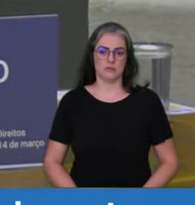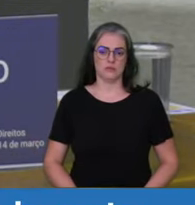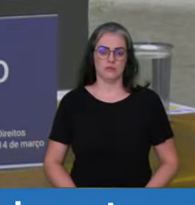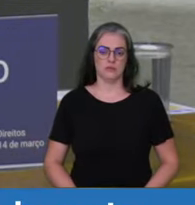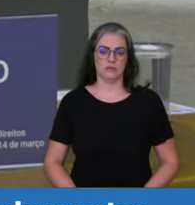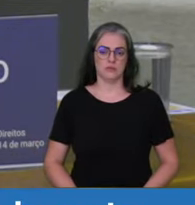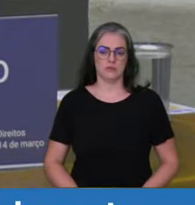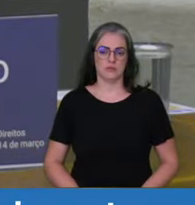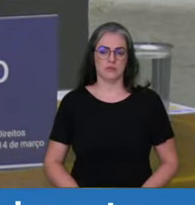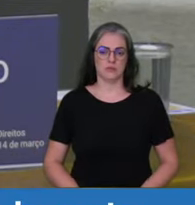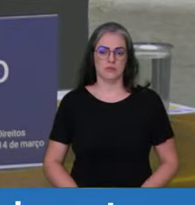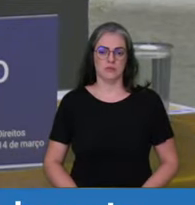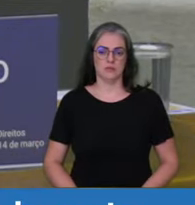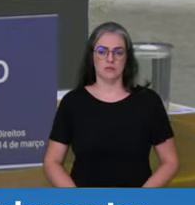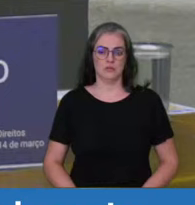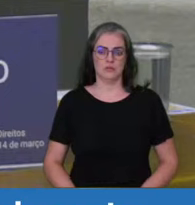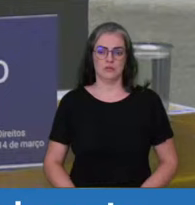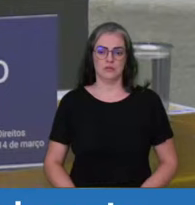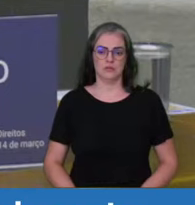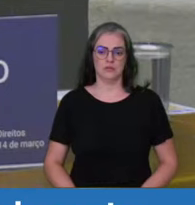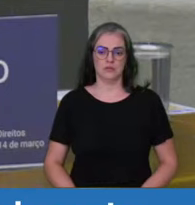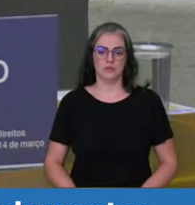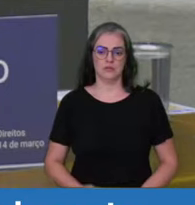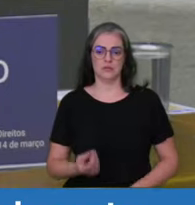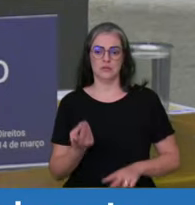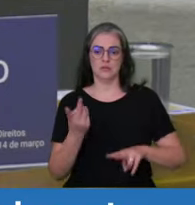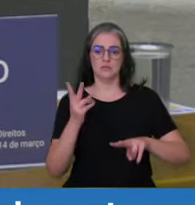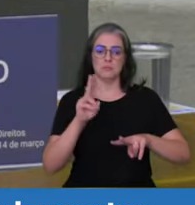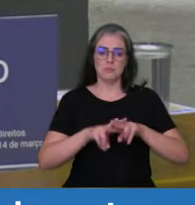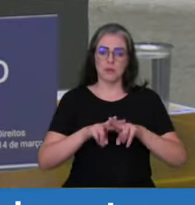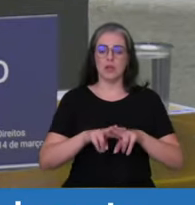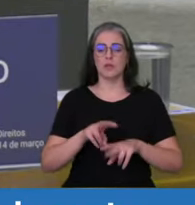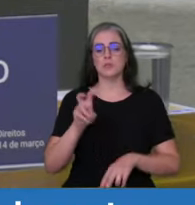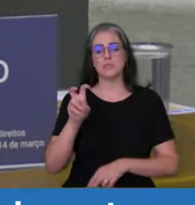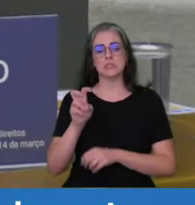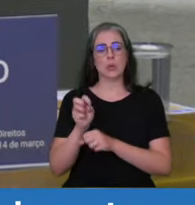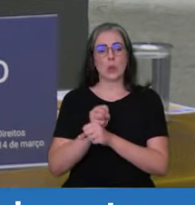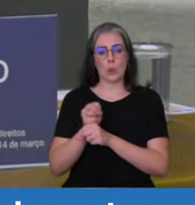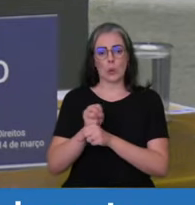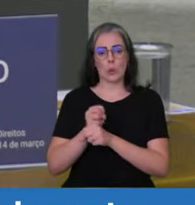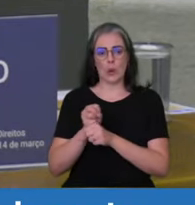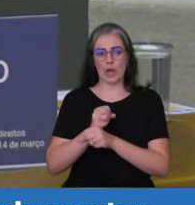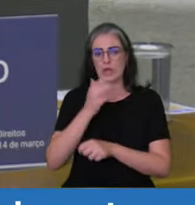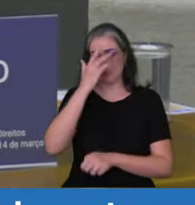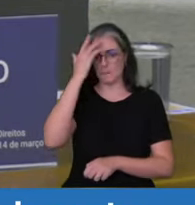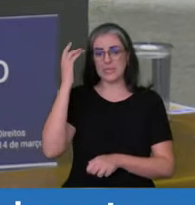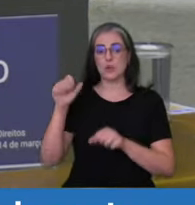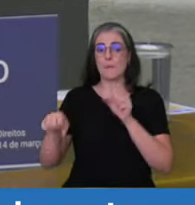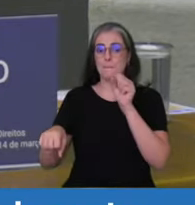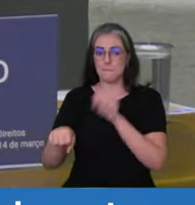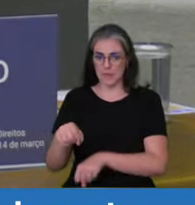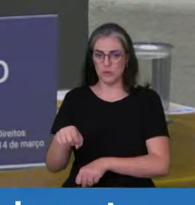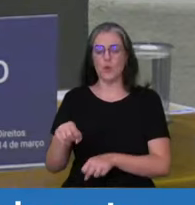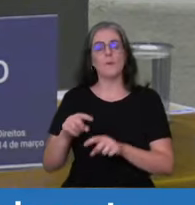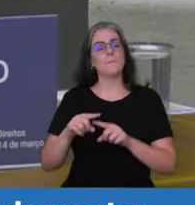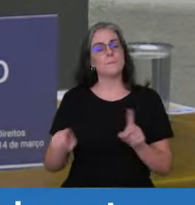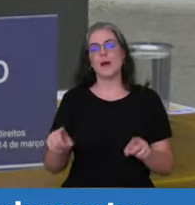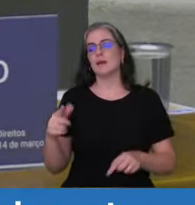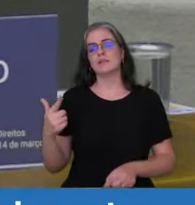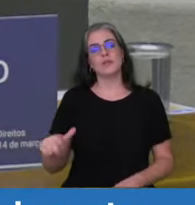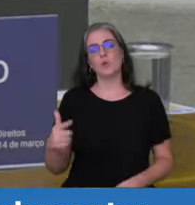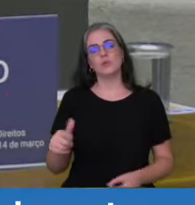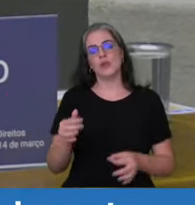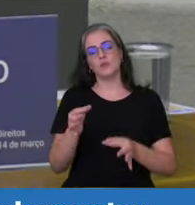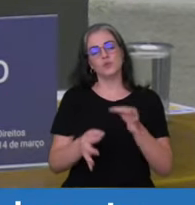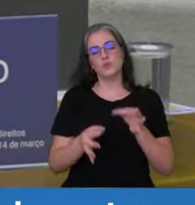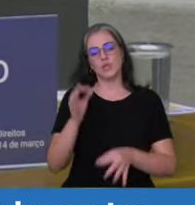Os assassinos estão presos há 5 anos e não houve nenhum julgamento. Então, é preciso lutar por esse novo